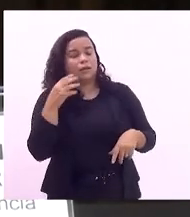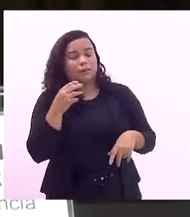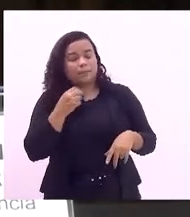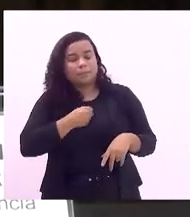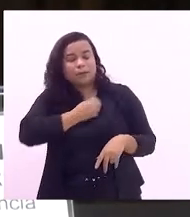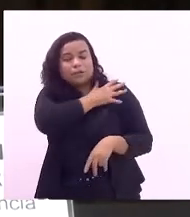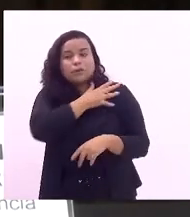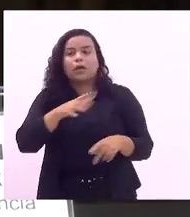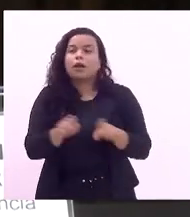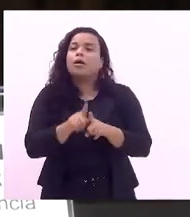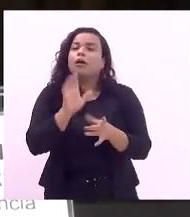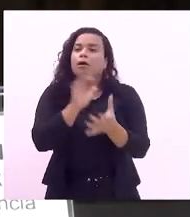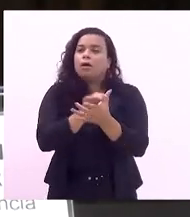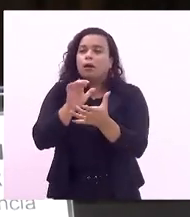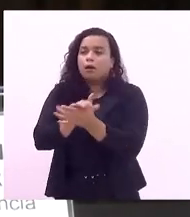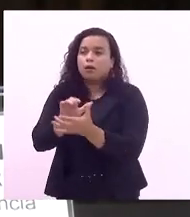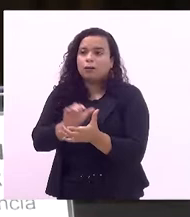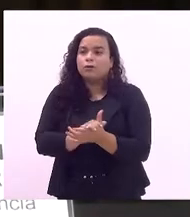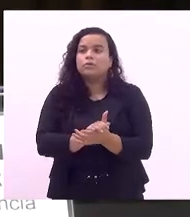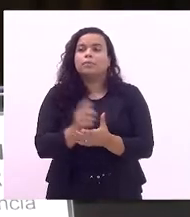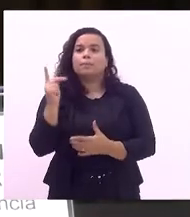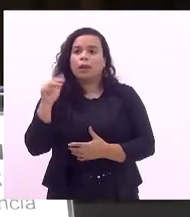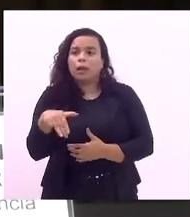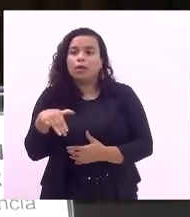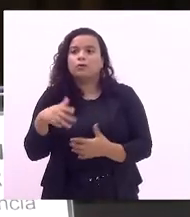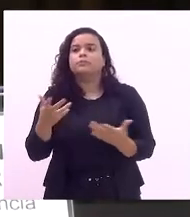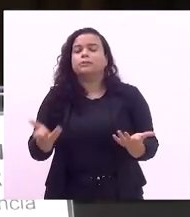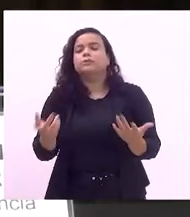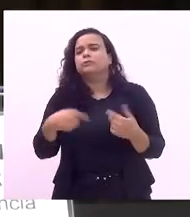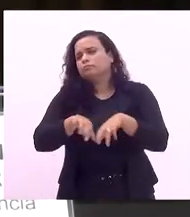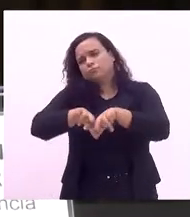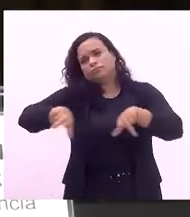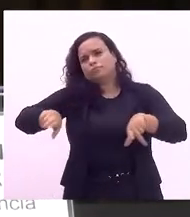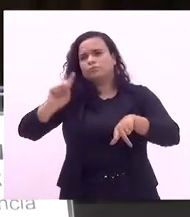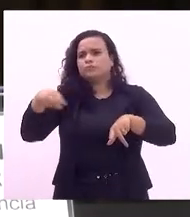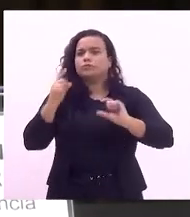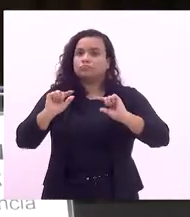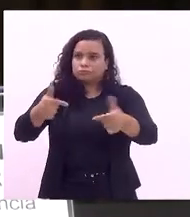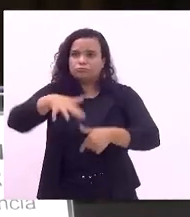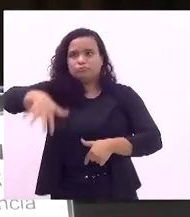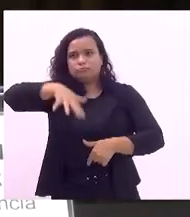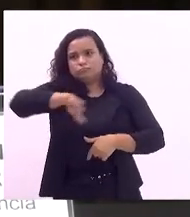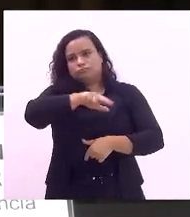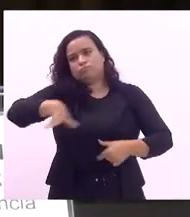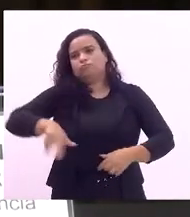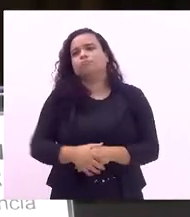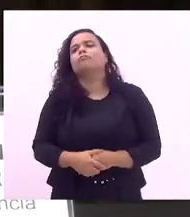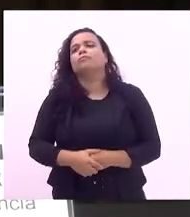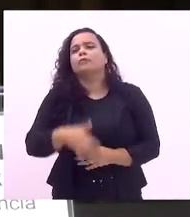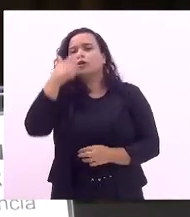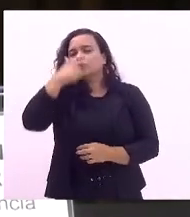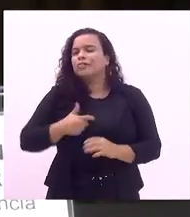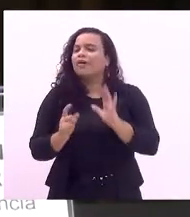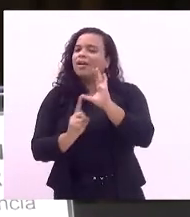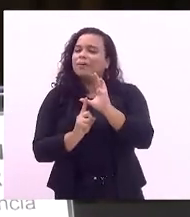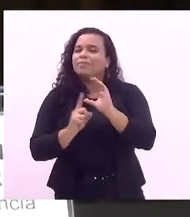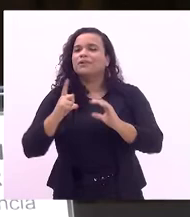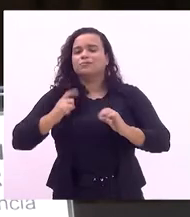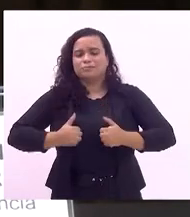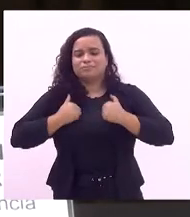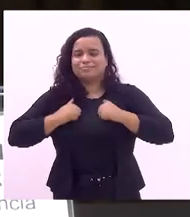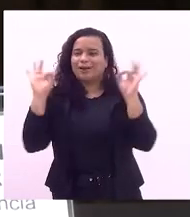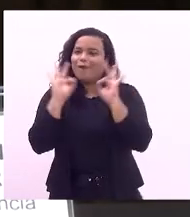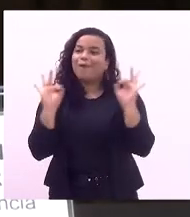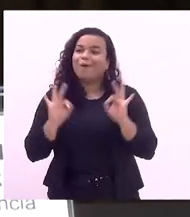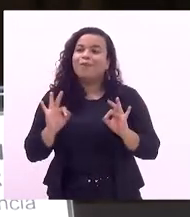de casamentos de policiais militares atuamos nessas áreas como Capelão eu tenho a